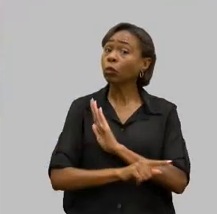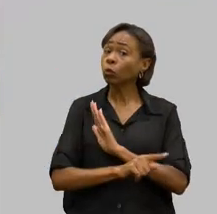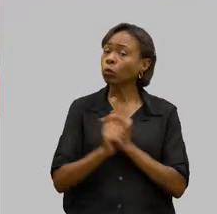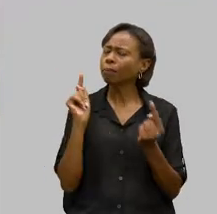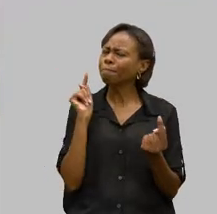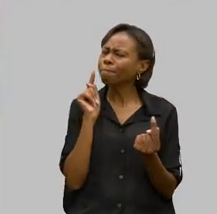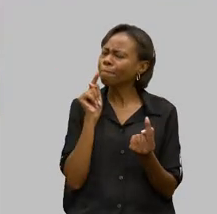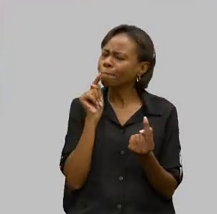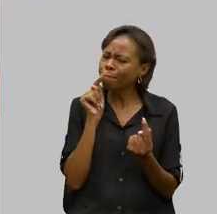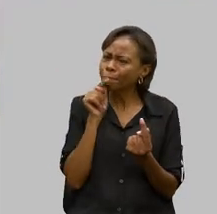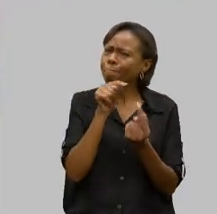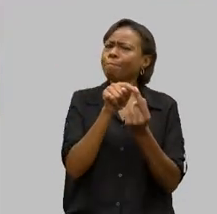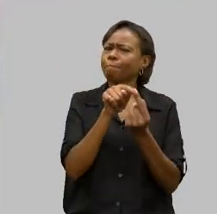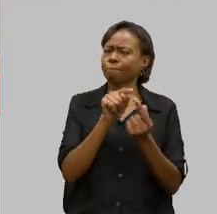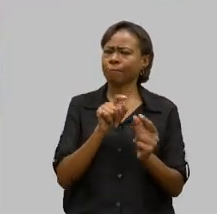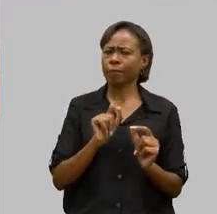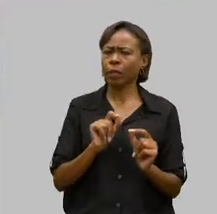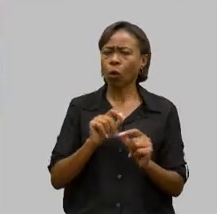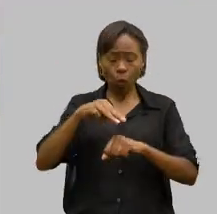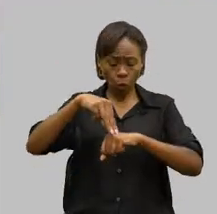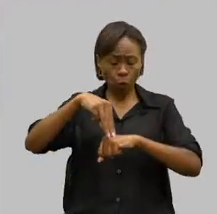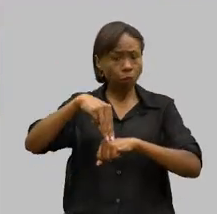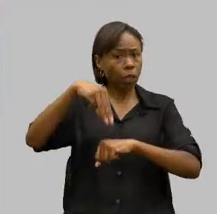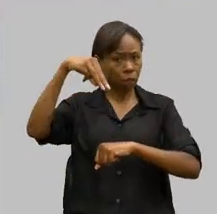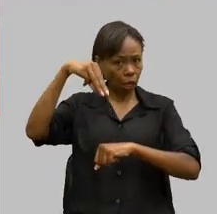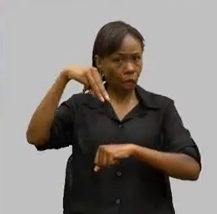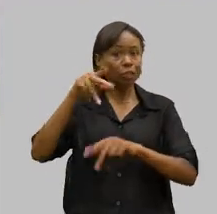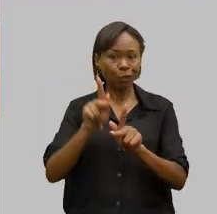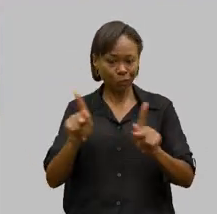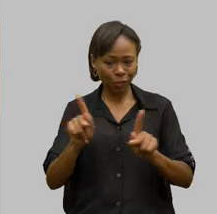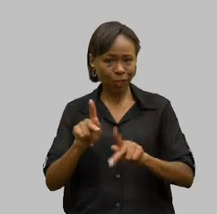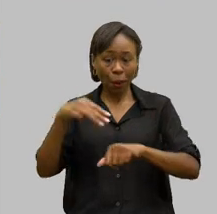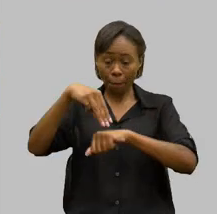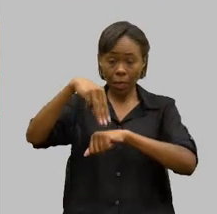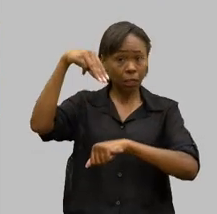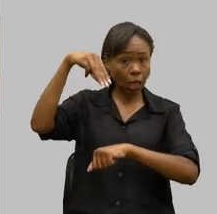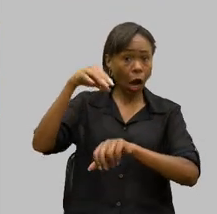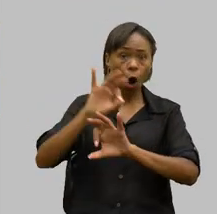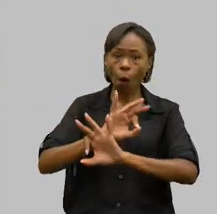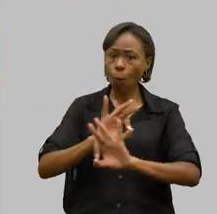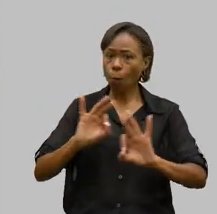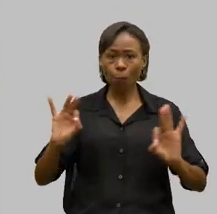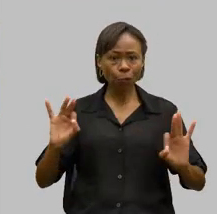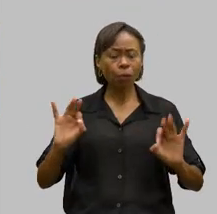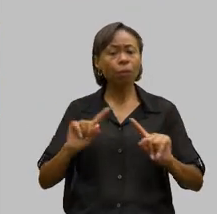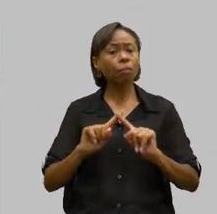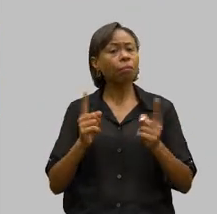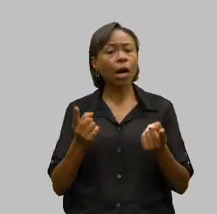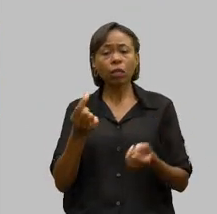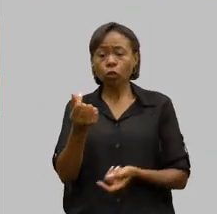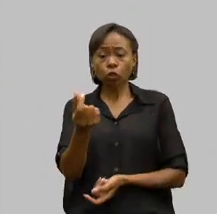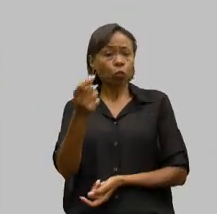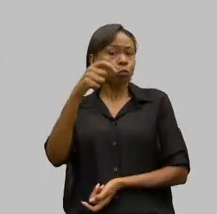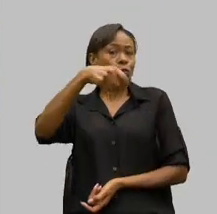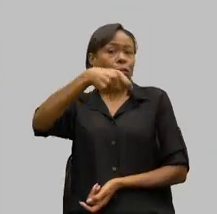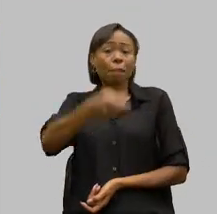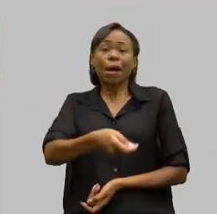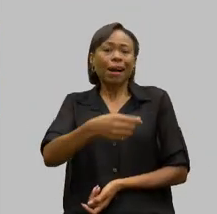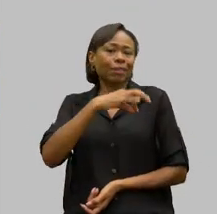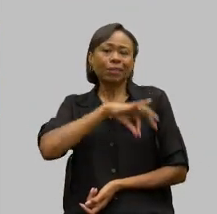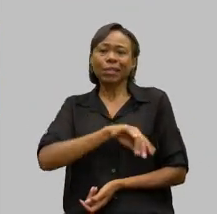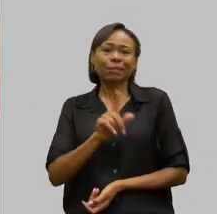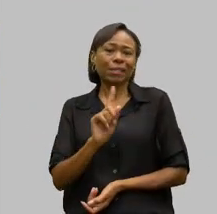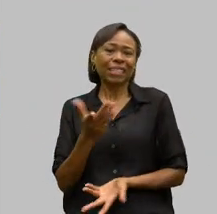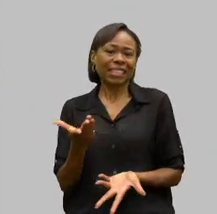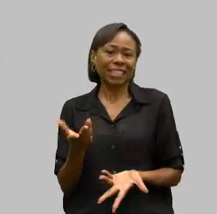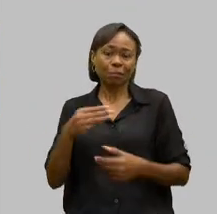O mestrado para a professora é sensacional, mas ela não recebe por ele. Qual é o plano em relação